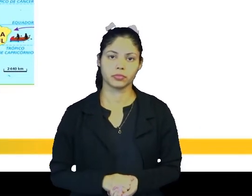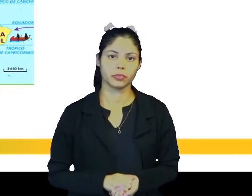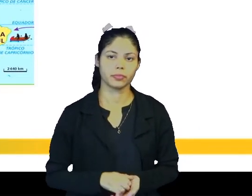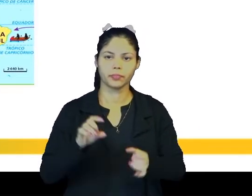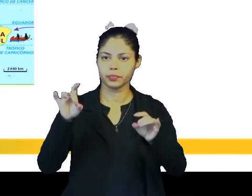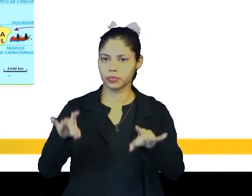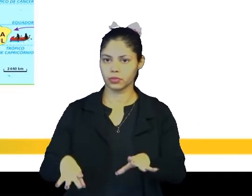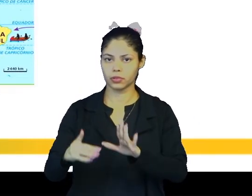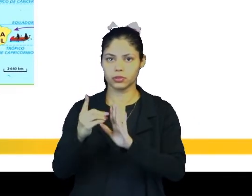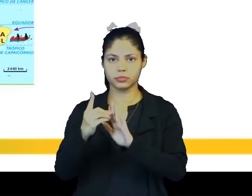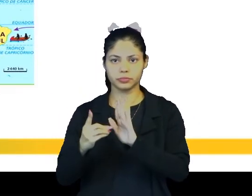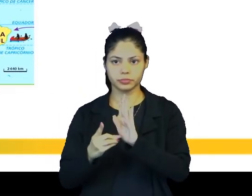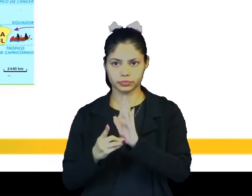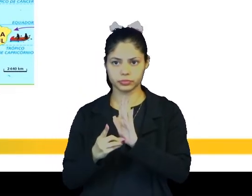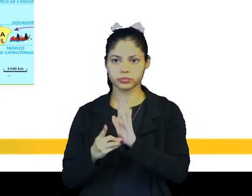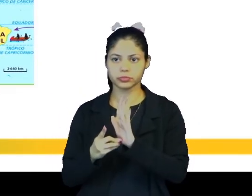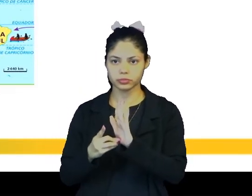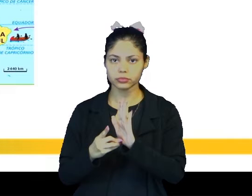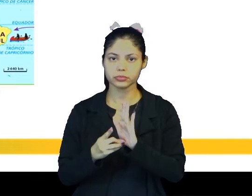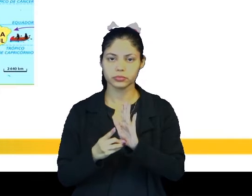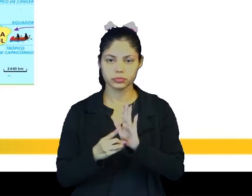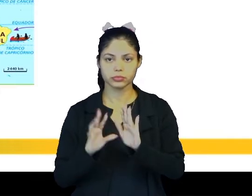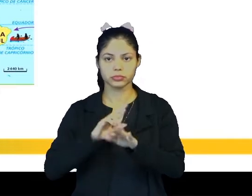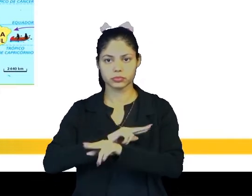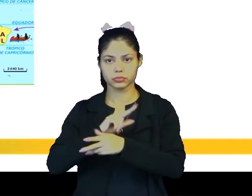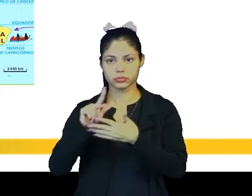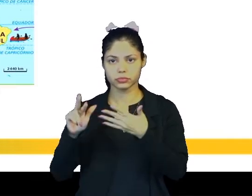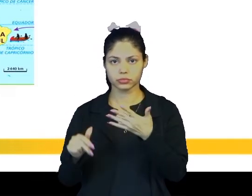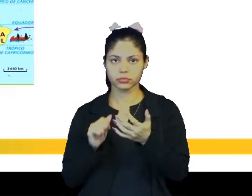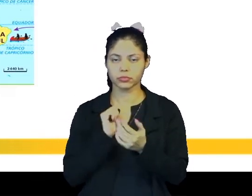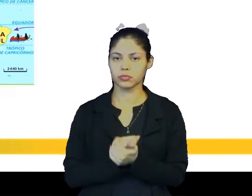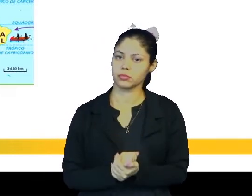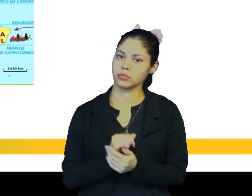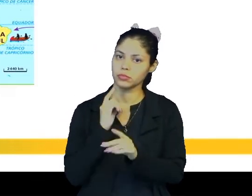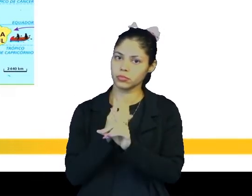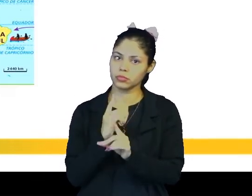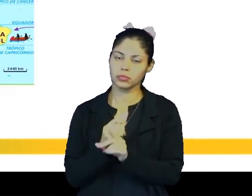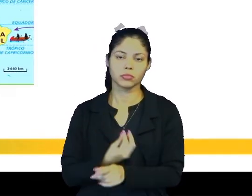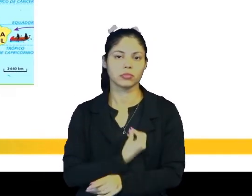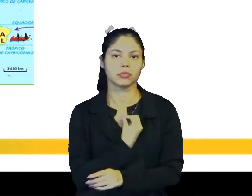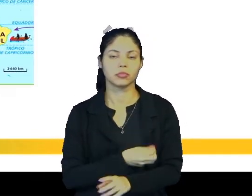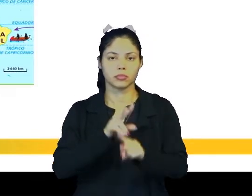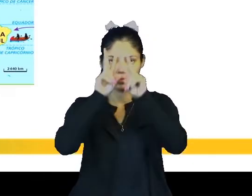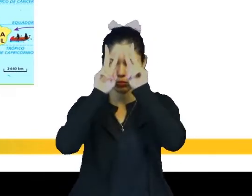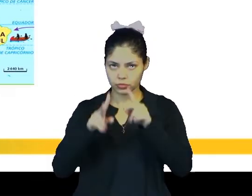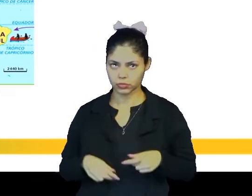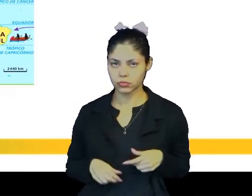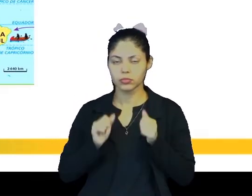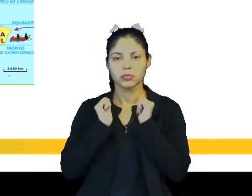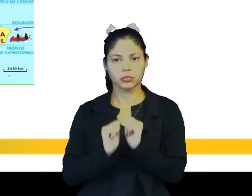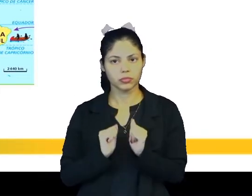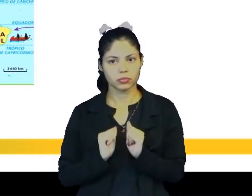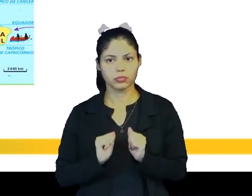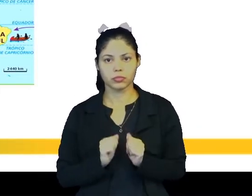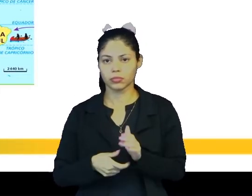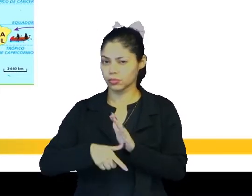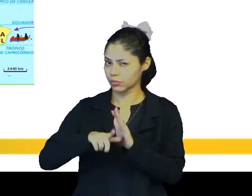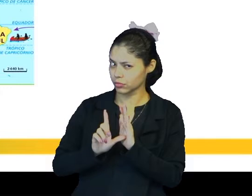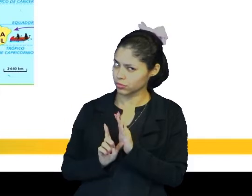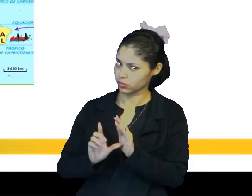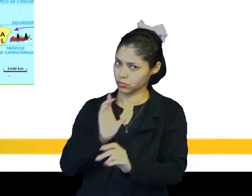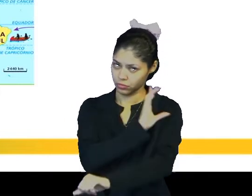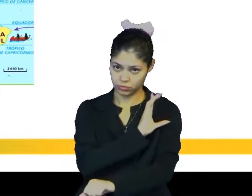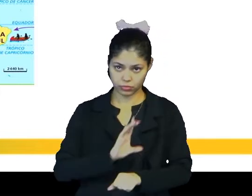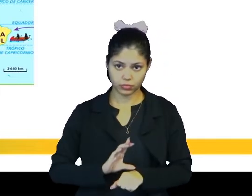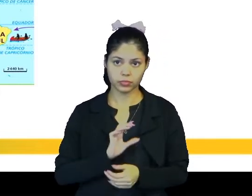Nas últimas décadas, várias descobertas indicam que a presença humana na América pode ser muito anterior à cultura